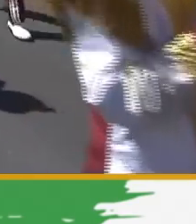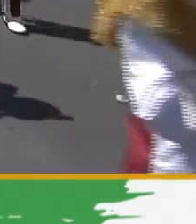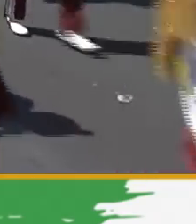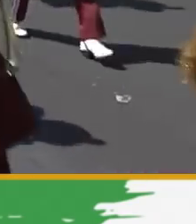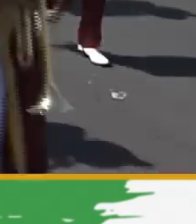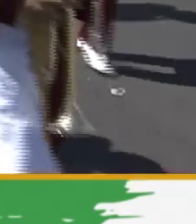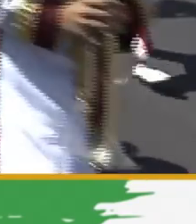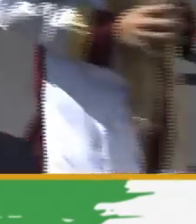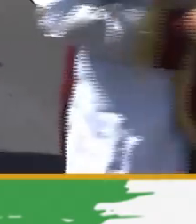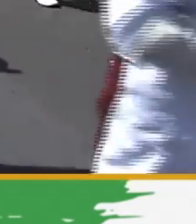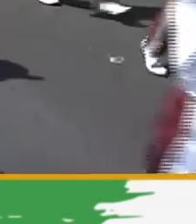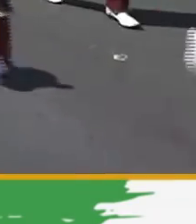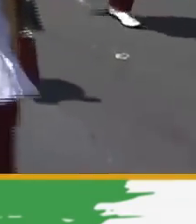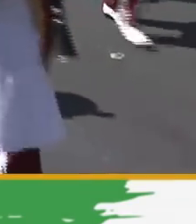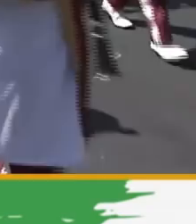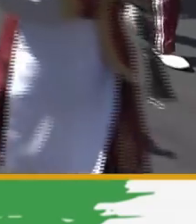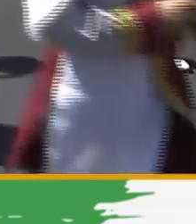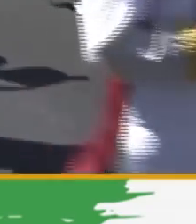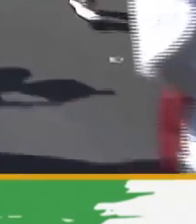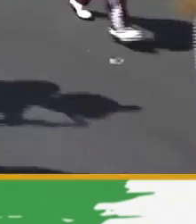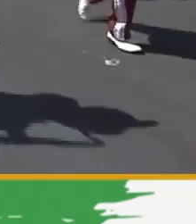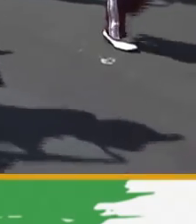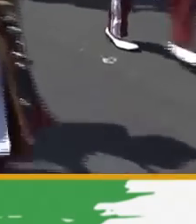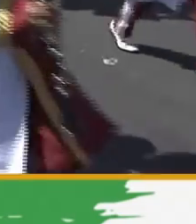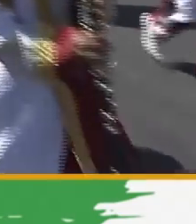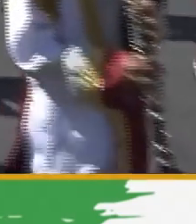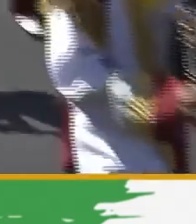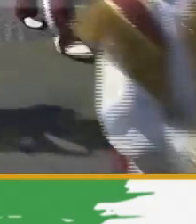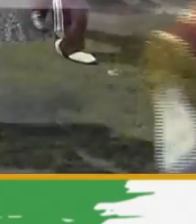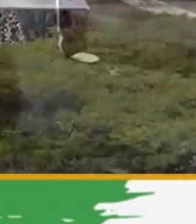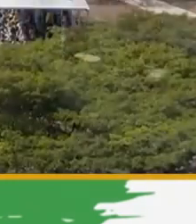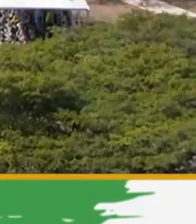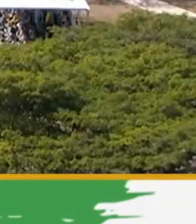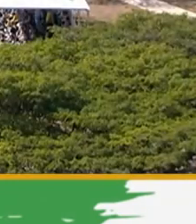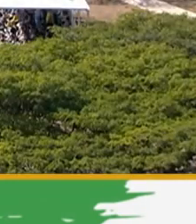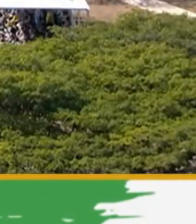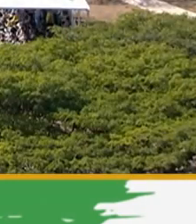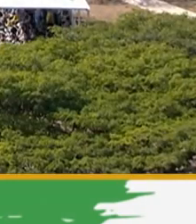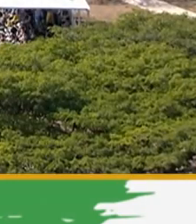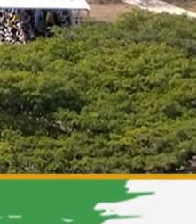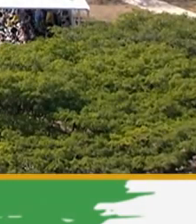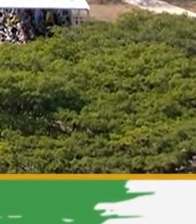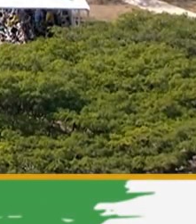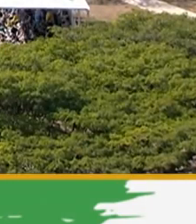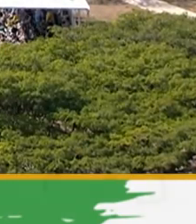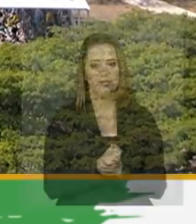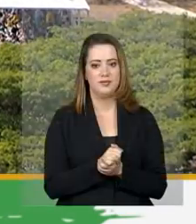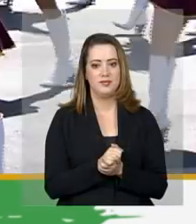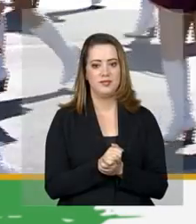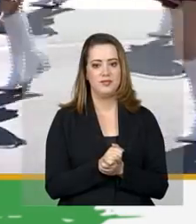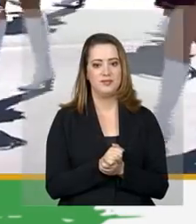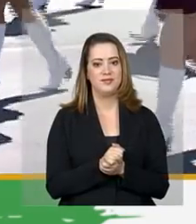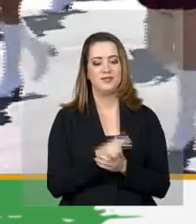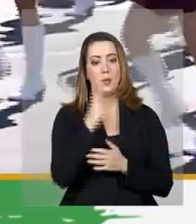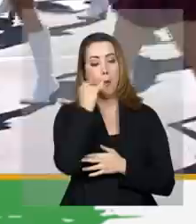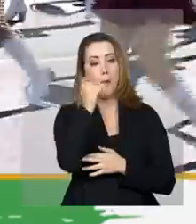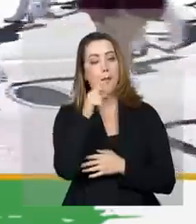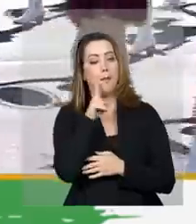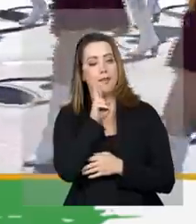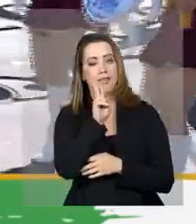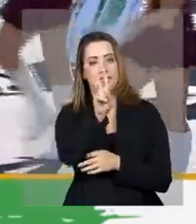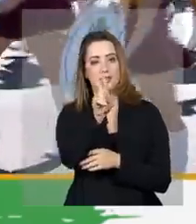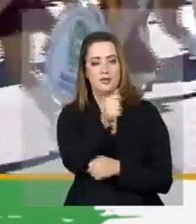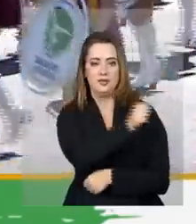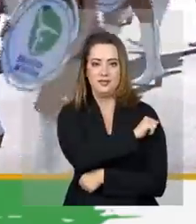Branco. Para mim é uma alegria estar aqui prestigiando esse momento dela. Pereira chegou cedo, pelo visto. Garantiu o lugar,